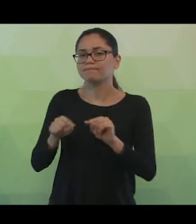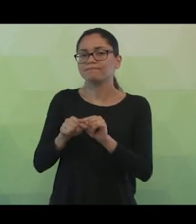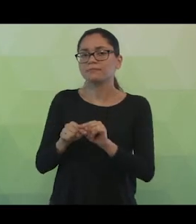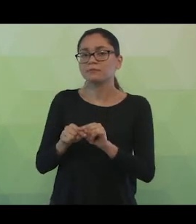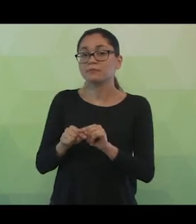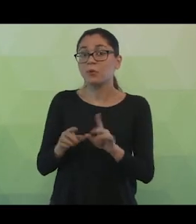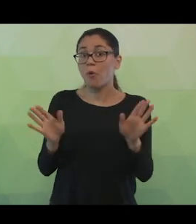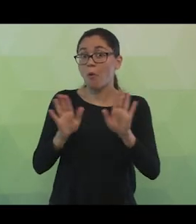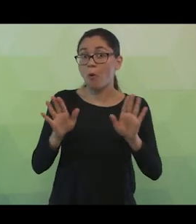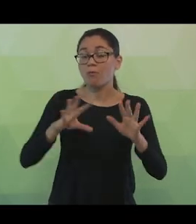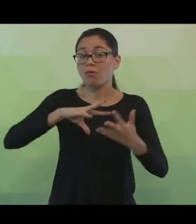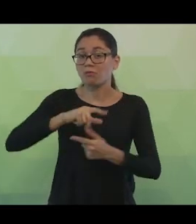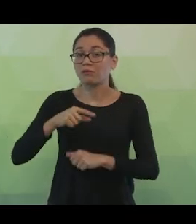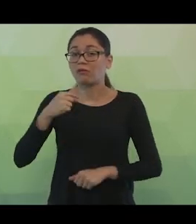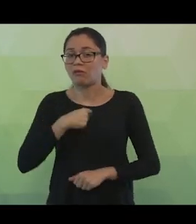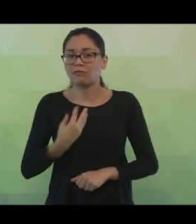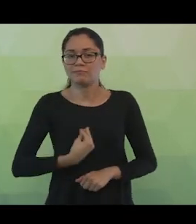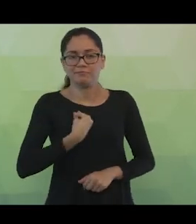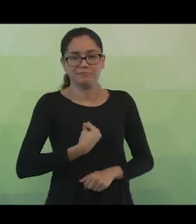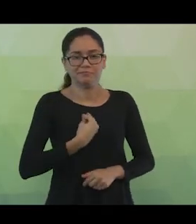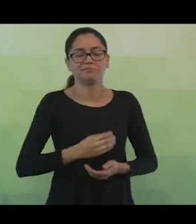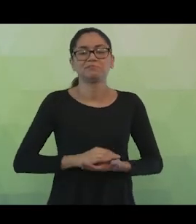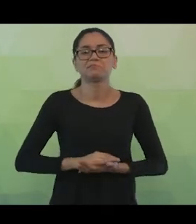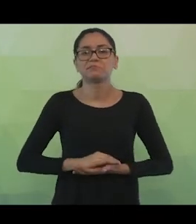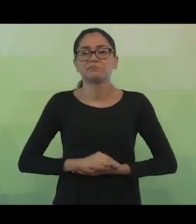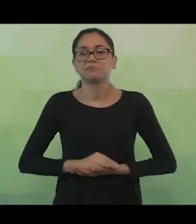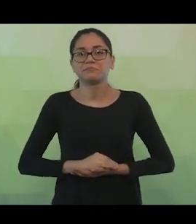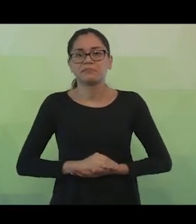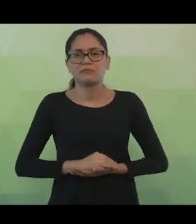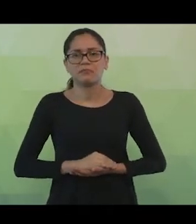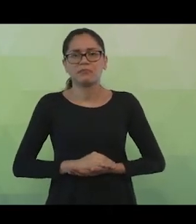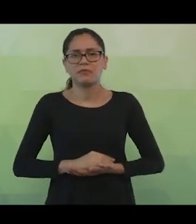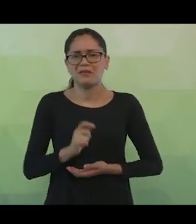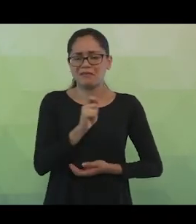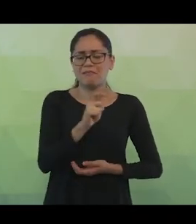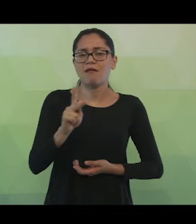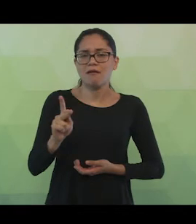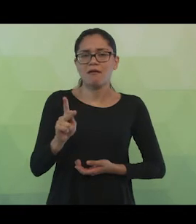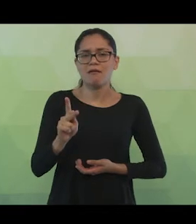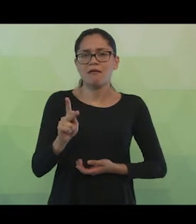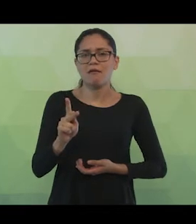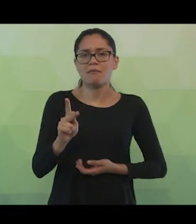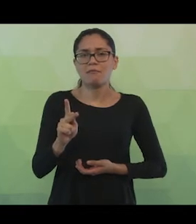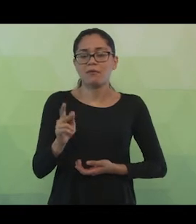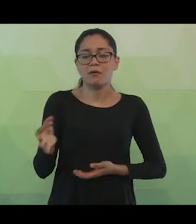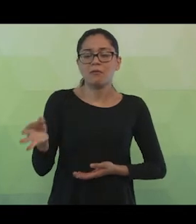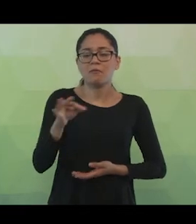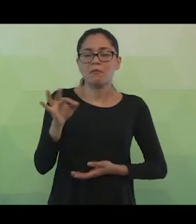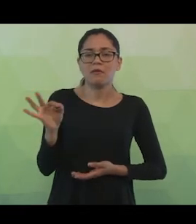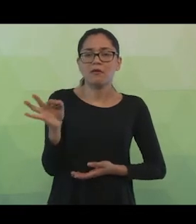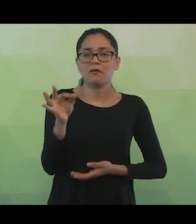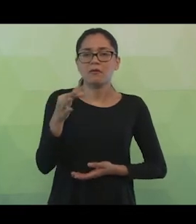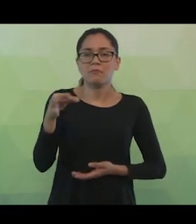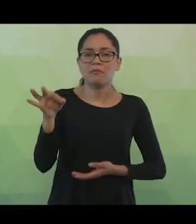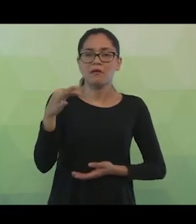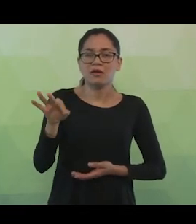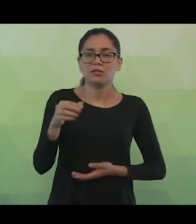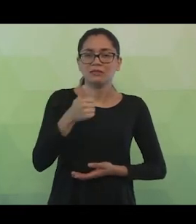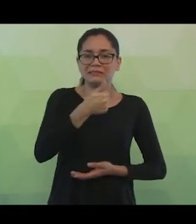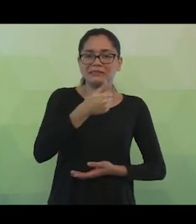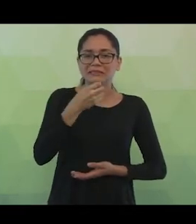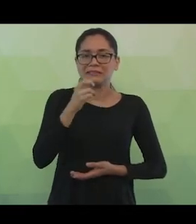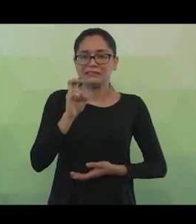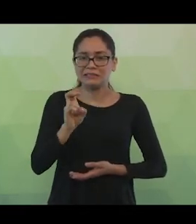estou vivo. Este é um programa que pode ser encontrado na página 15 do nosso caderno de.